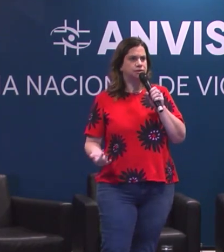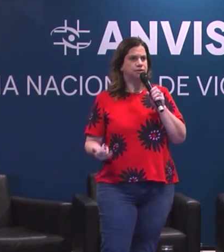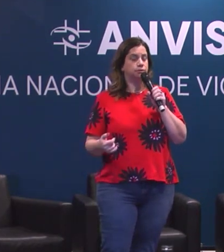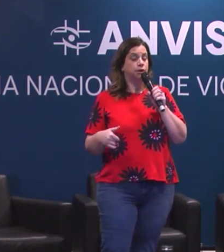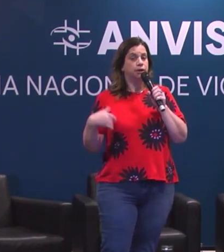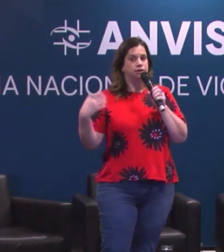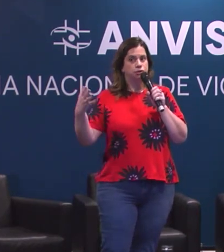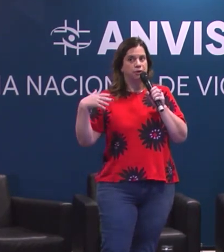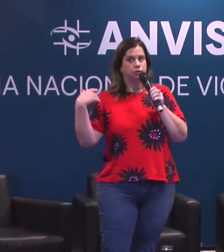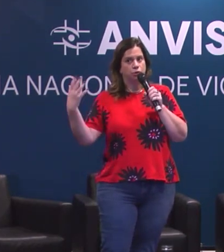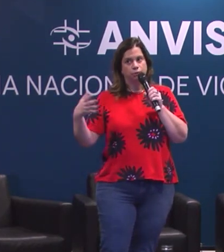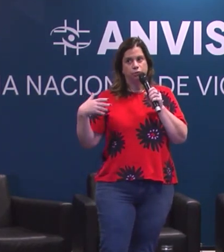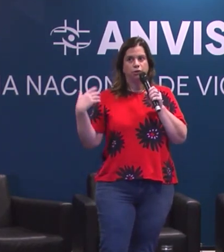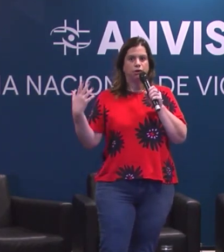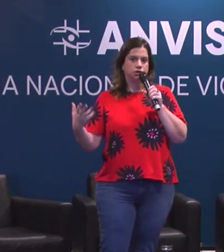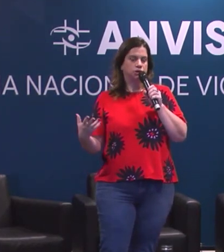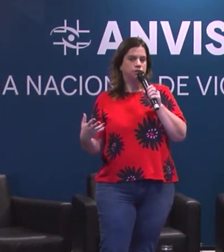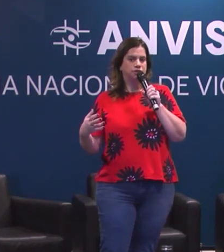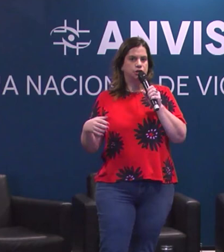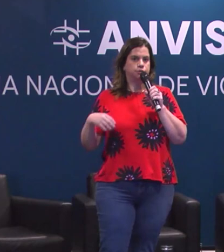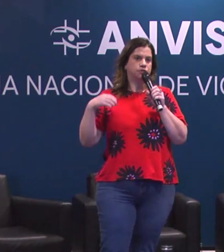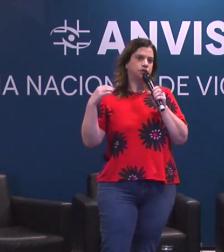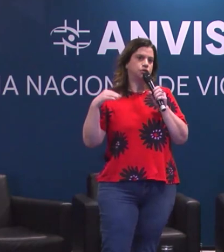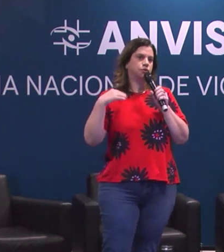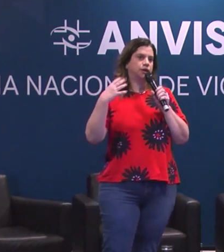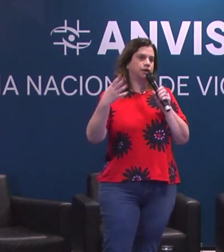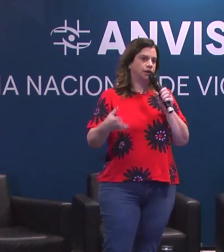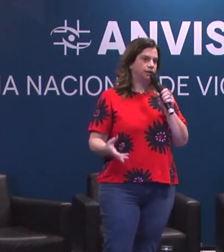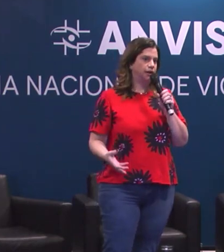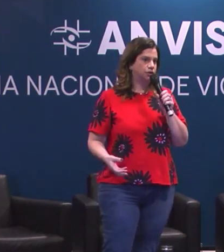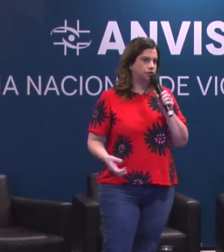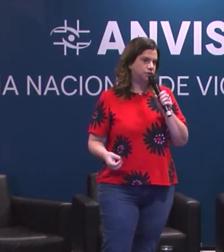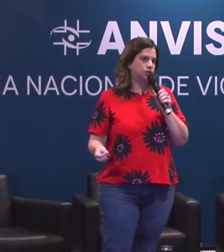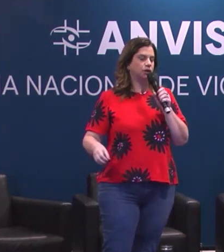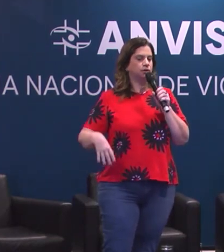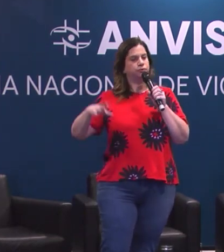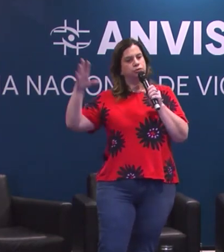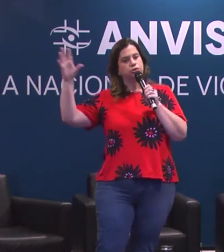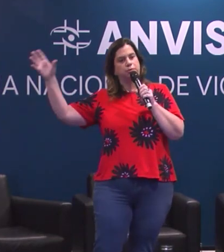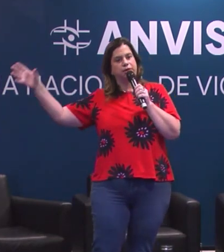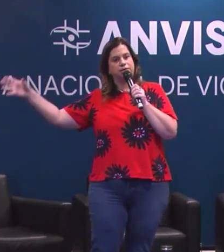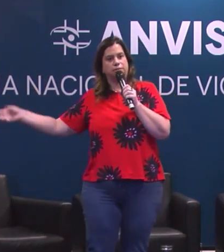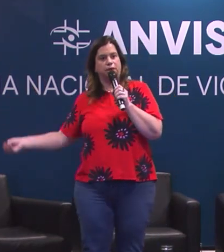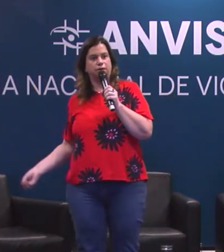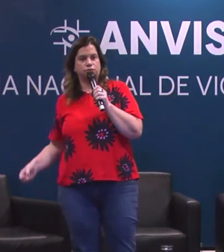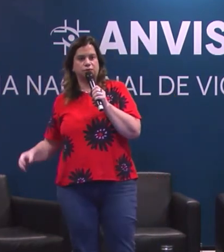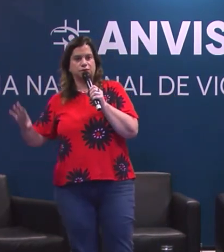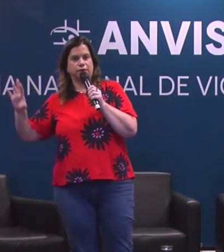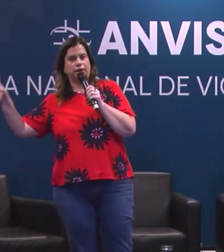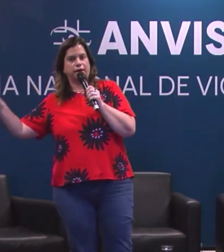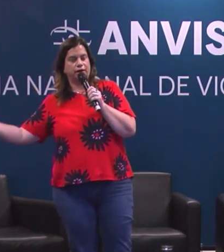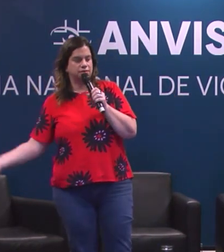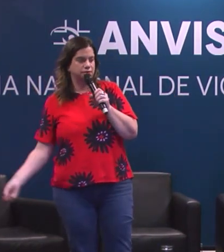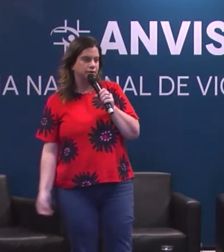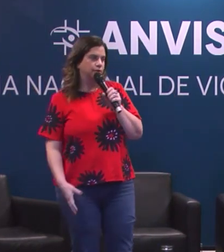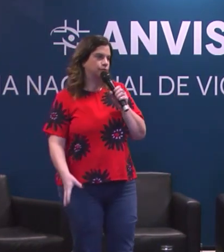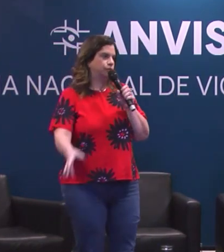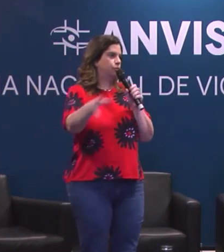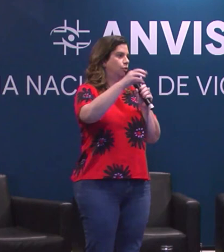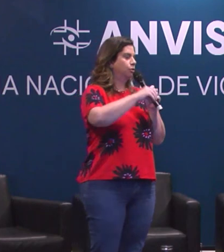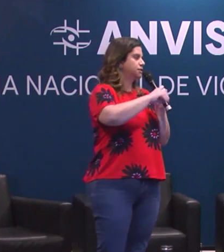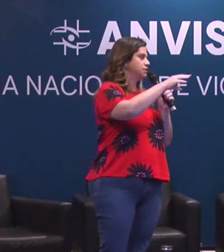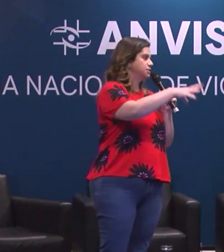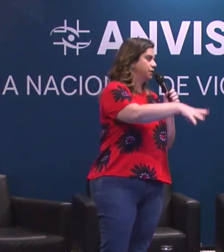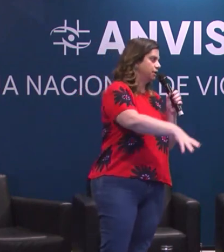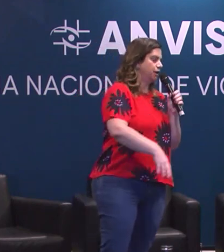capacitação, existe uma troca muito grande entre vocês, porque vocês conhecem a realidade de vocês. Ah, fui no estabelecimento, a situação era essa. Fui no outro,